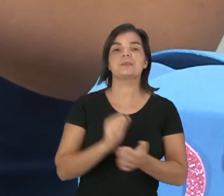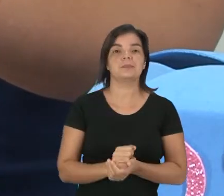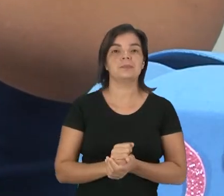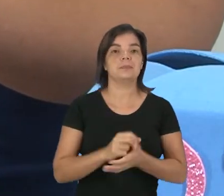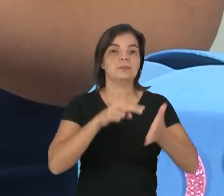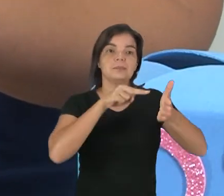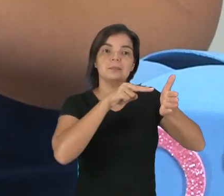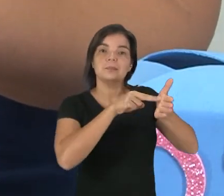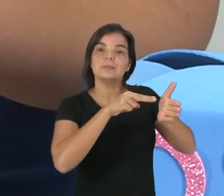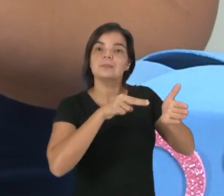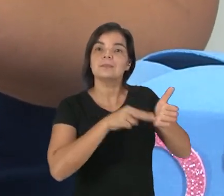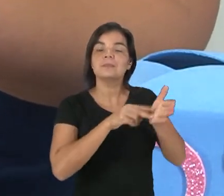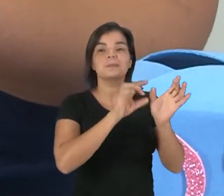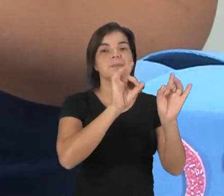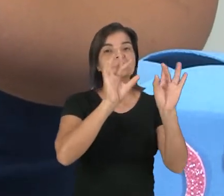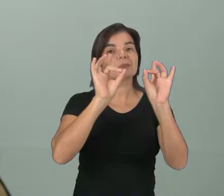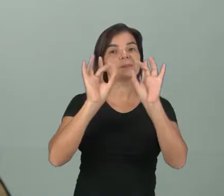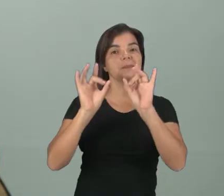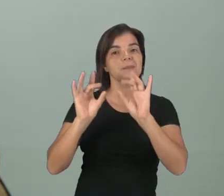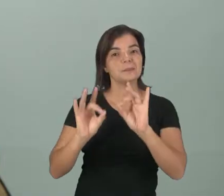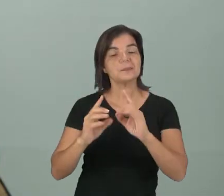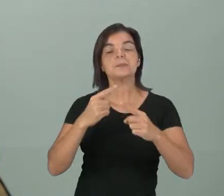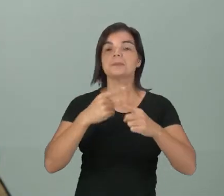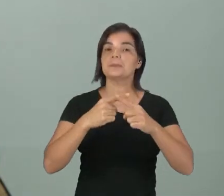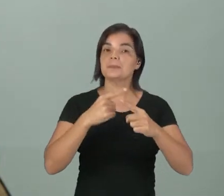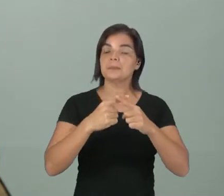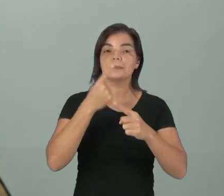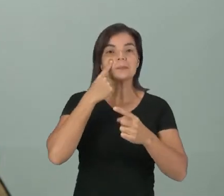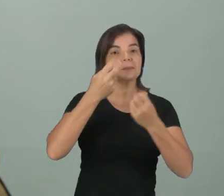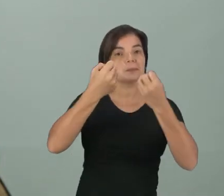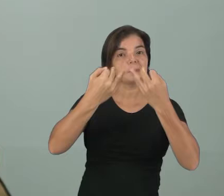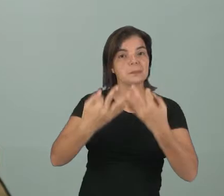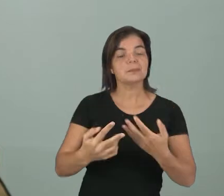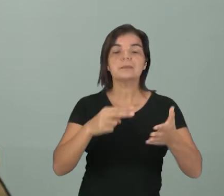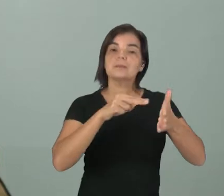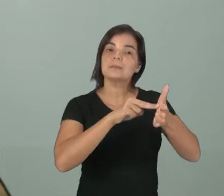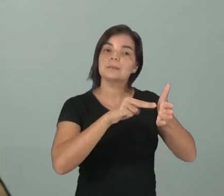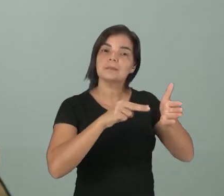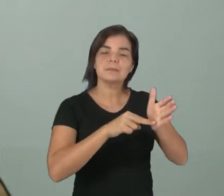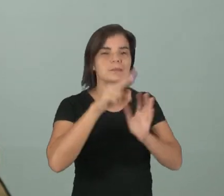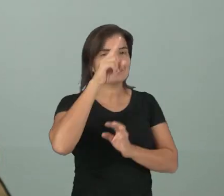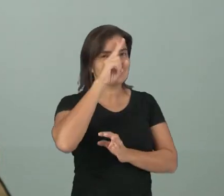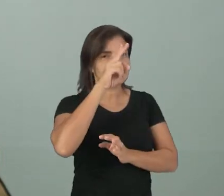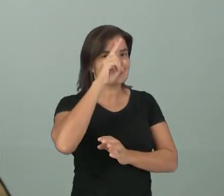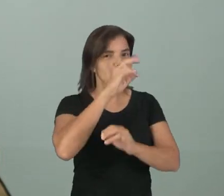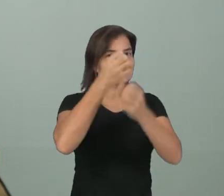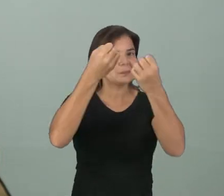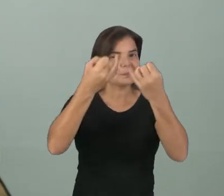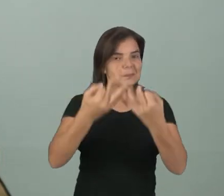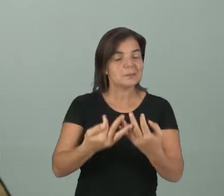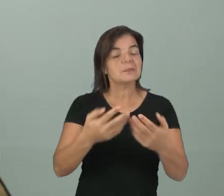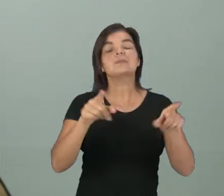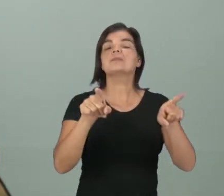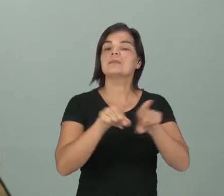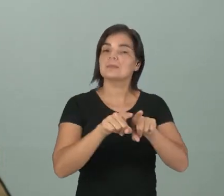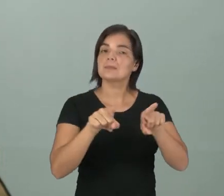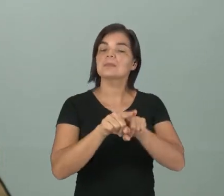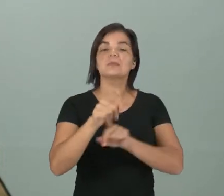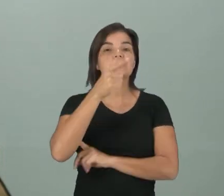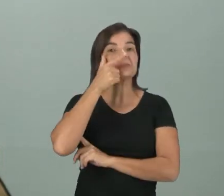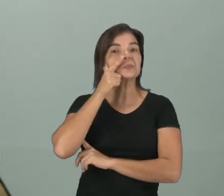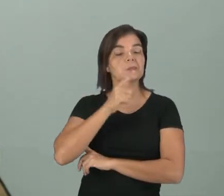de prisma especial. Porque quando estamos falando de prismas, lembram que eu falei para vocês? Nos prismas,